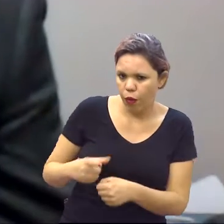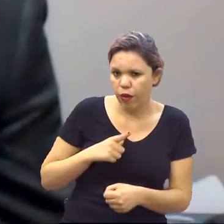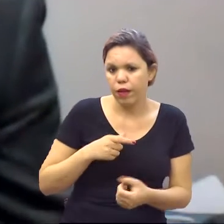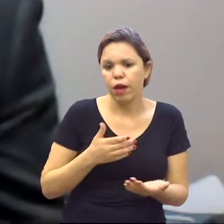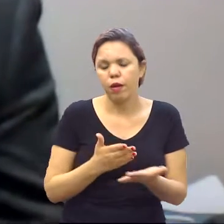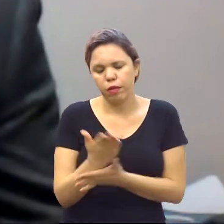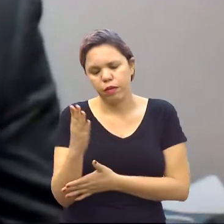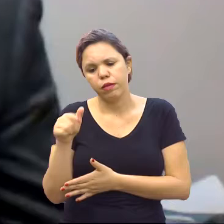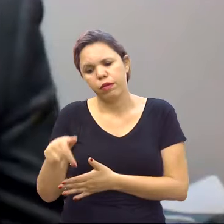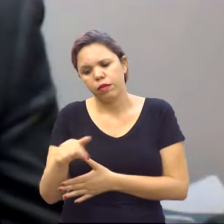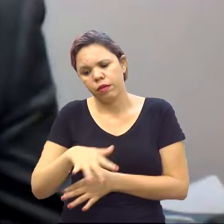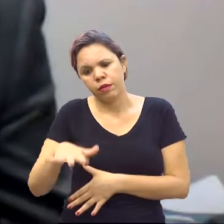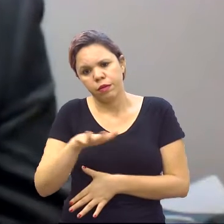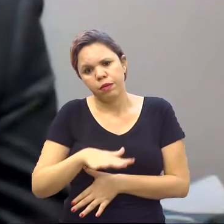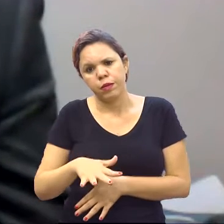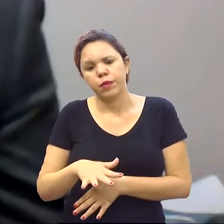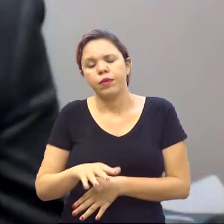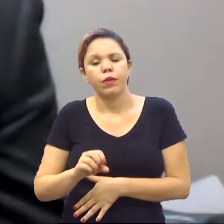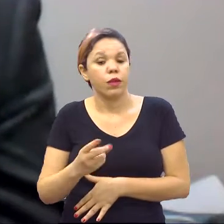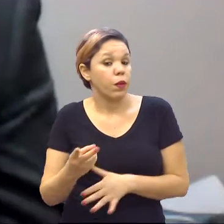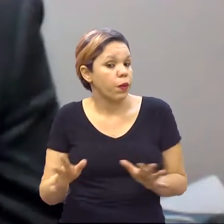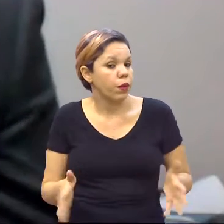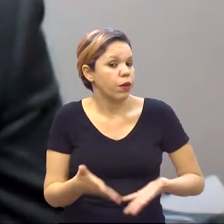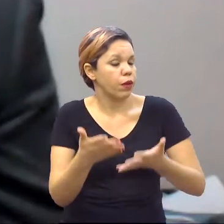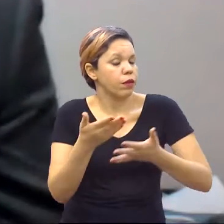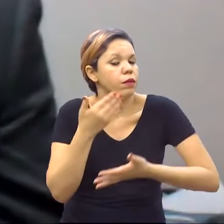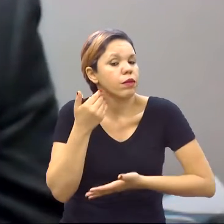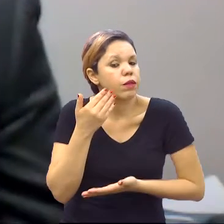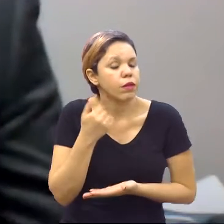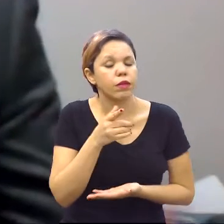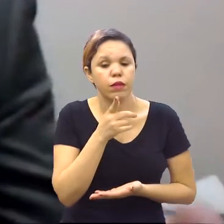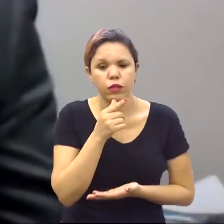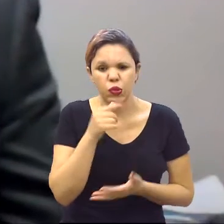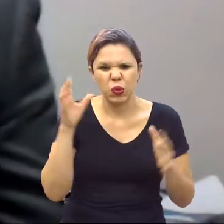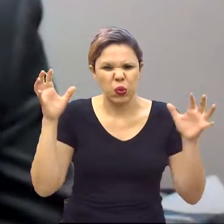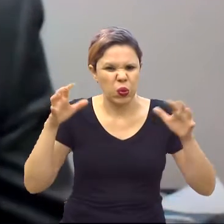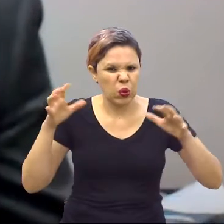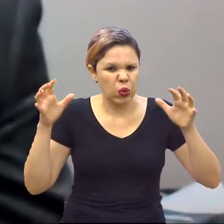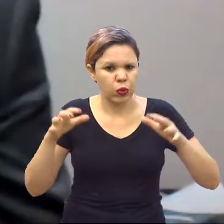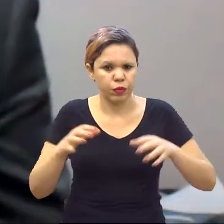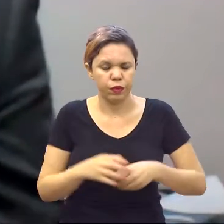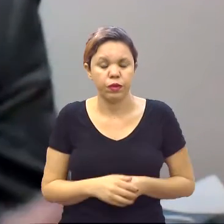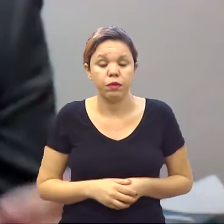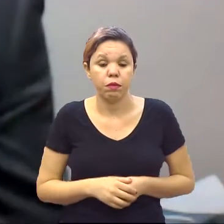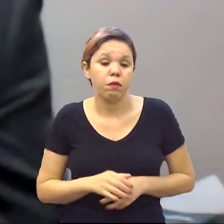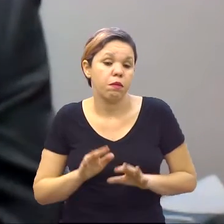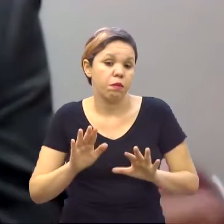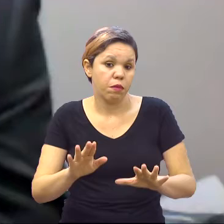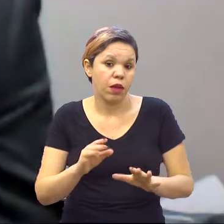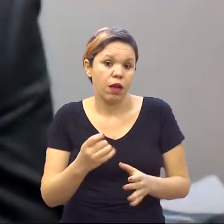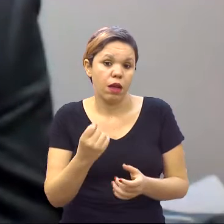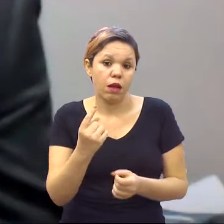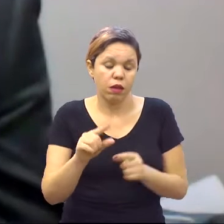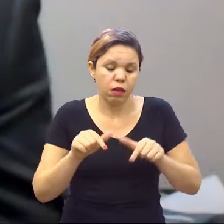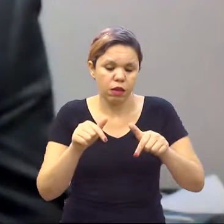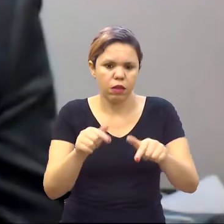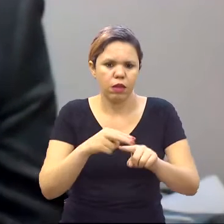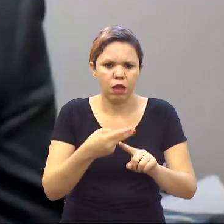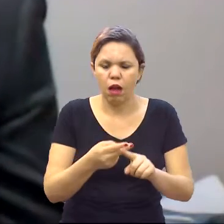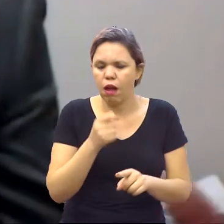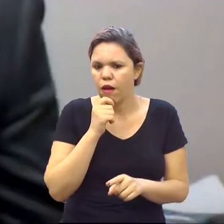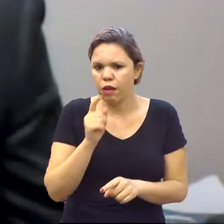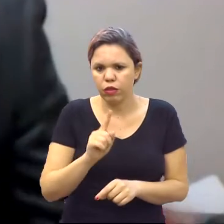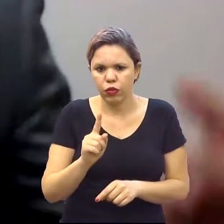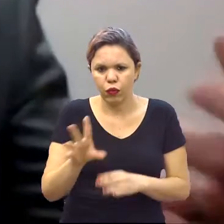legislações aprovadas nessa área ou estimulando o aproveitamento de águas de chuva, só que são legislações